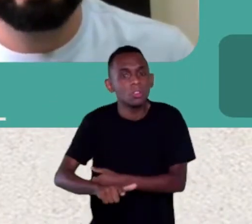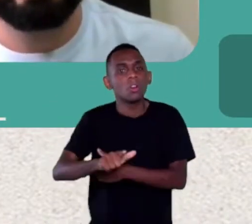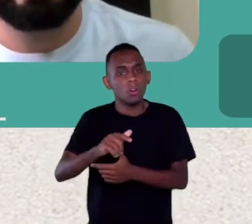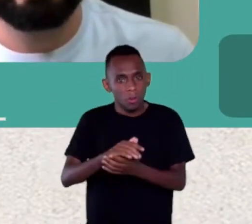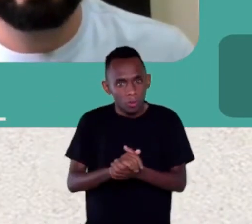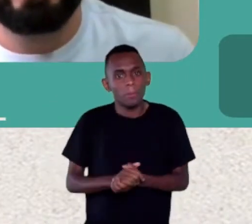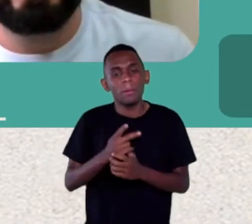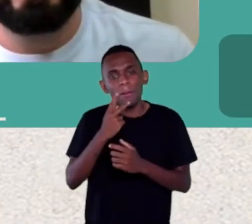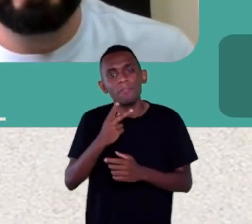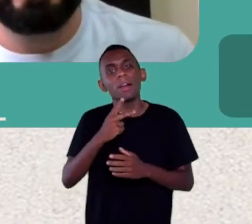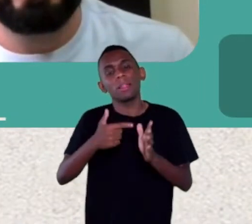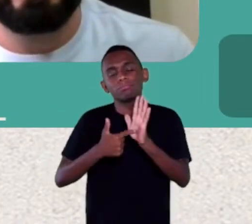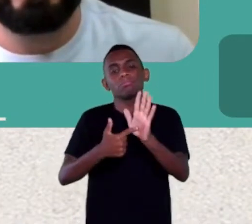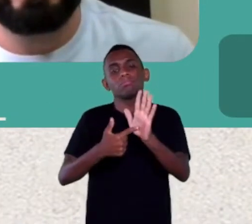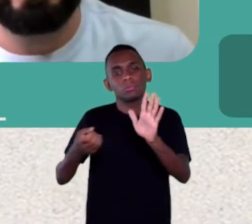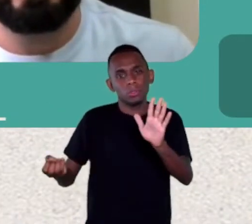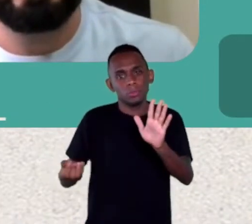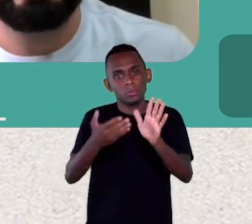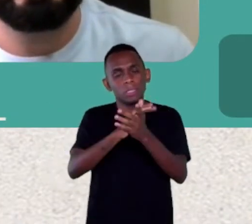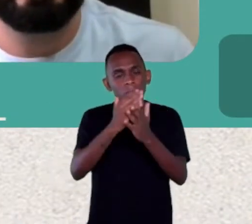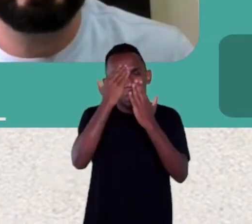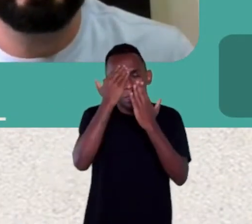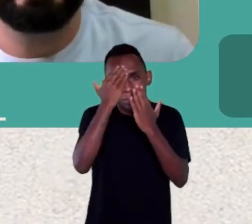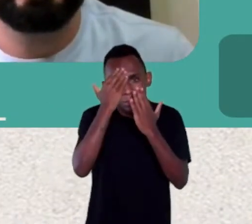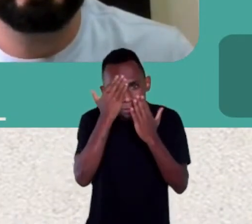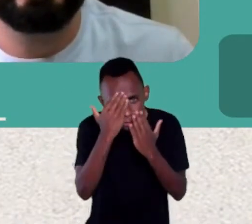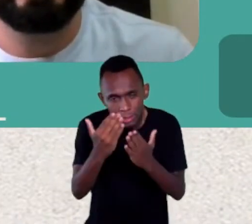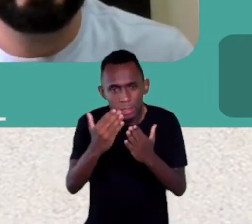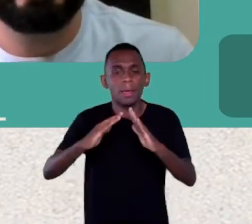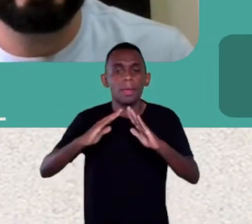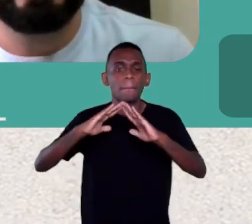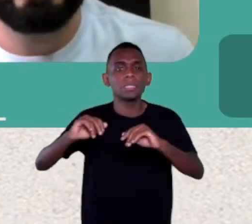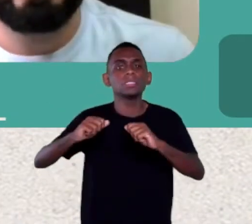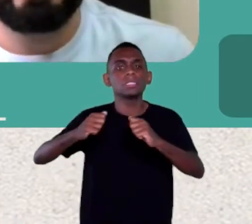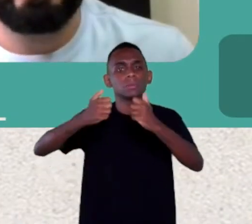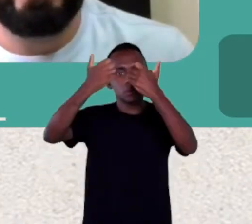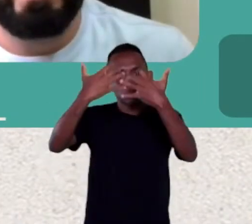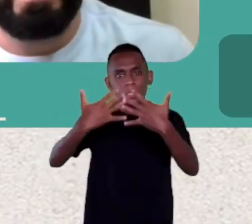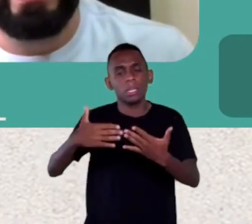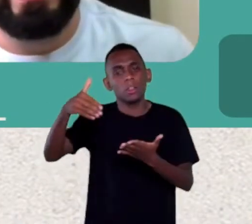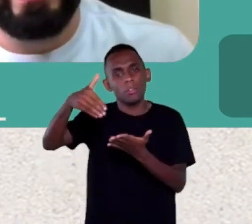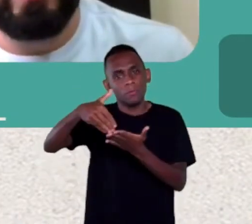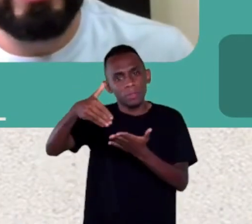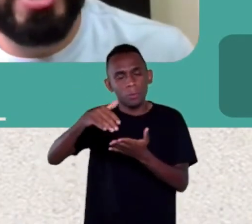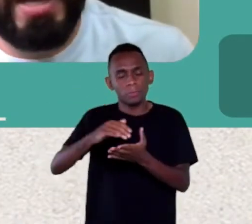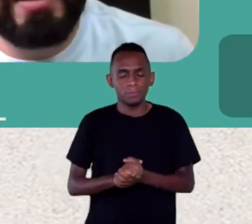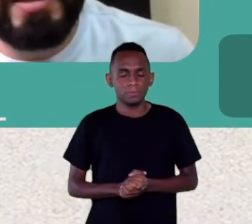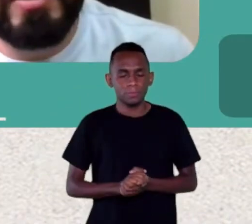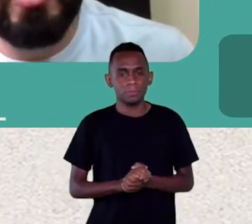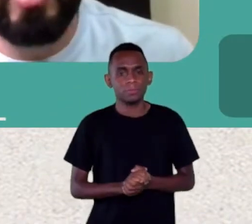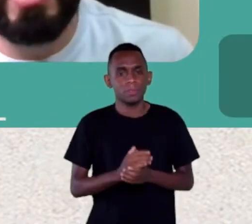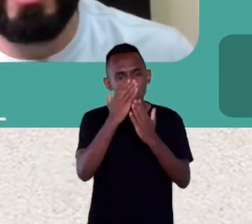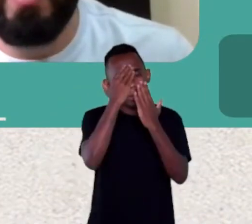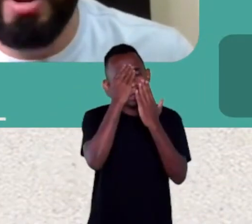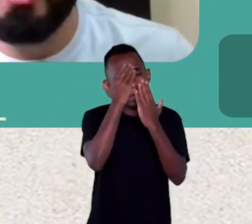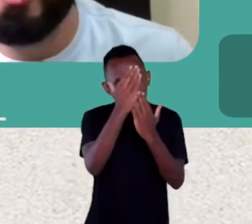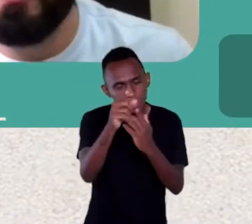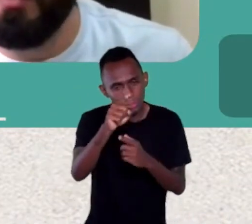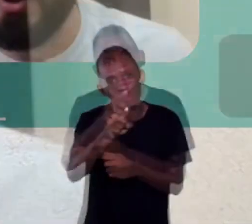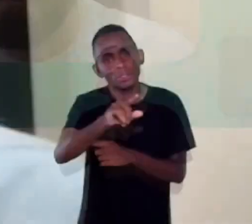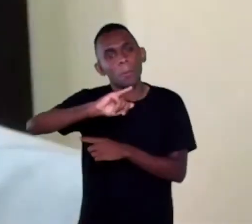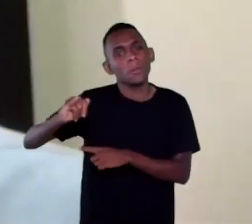dos lançamentos. E te agradecer e pedir para você fazer suas considerações finais. Eu que te agradeço,